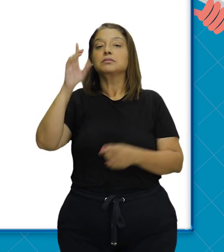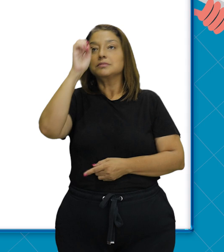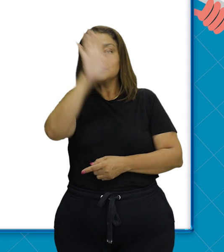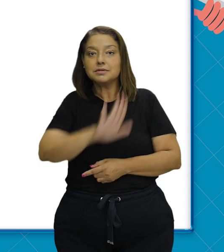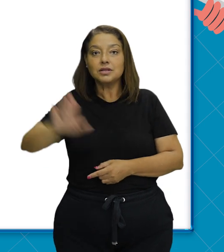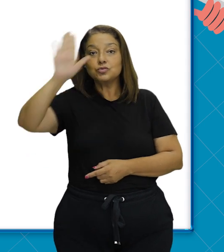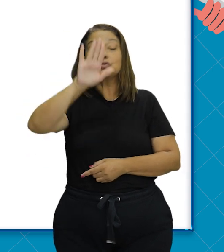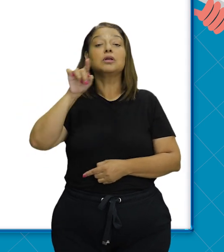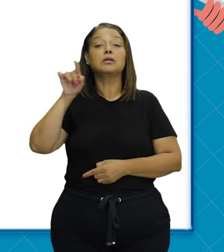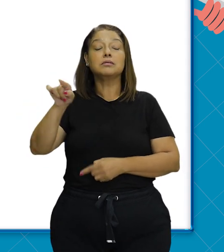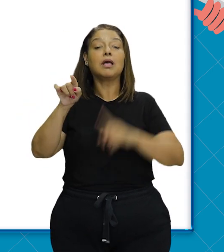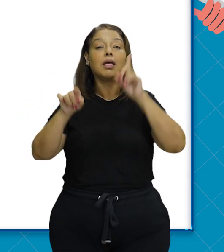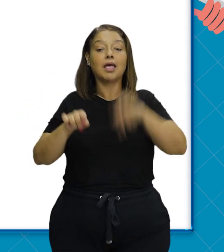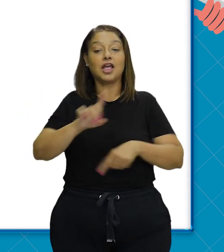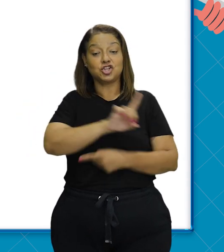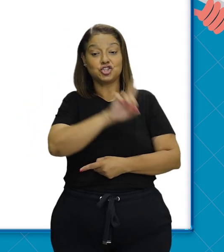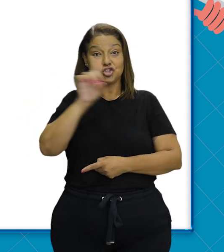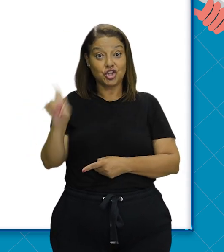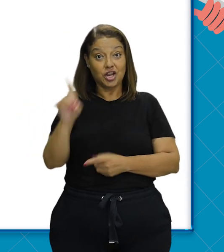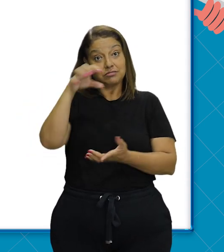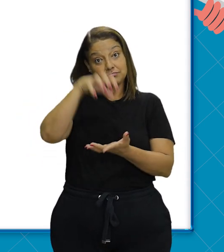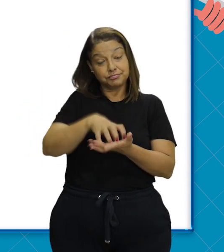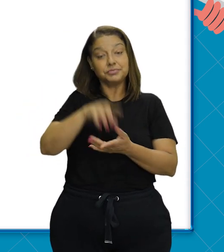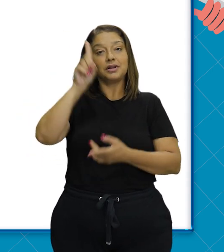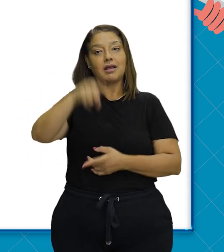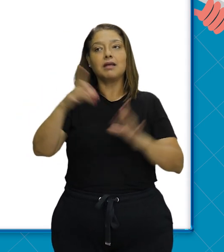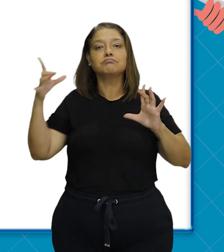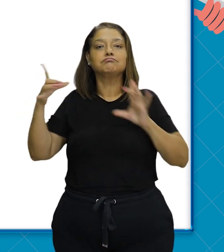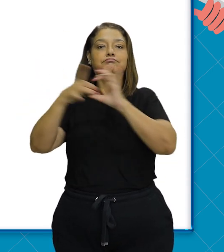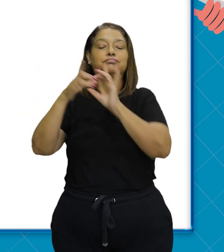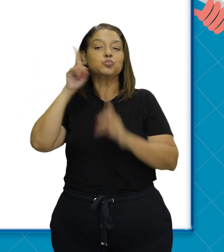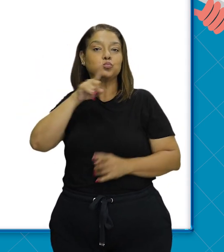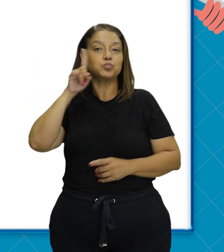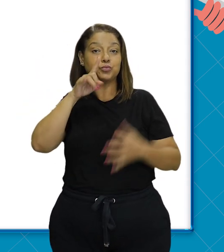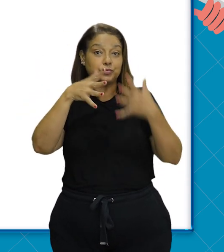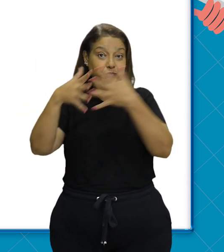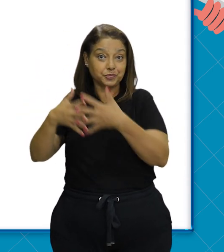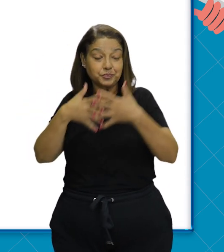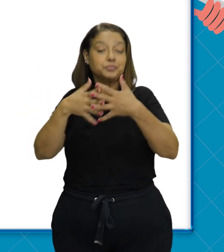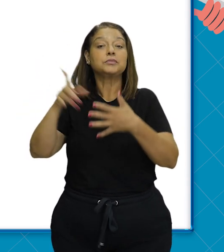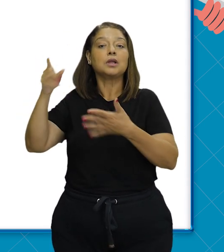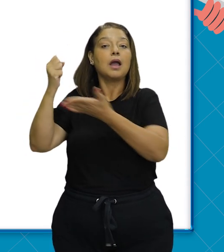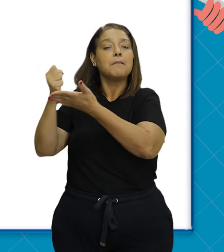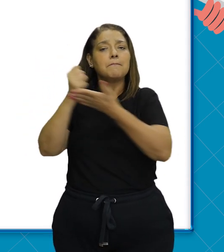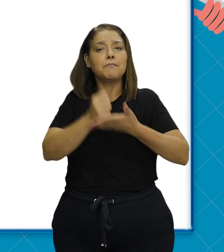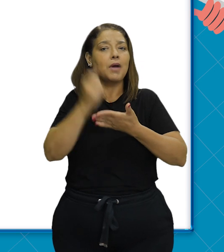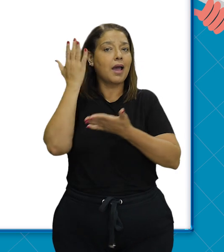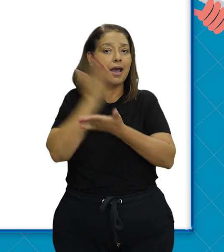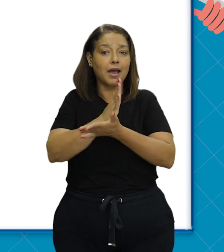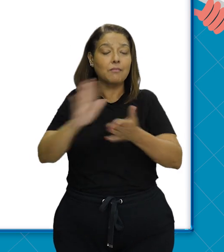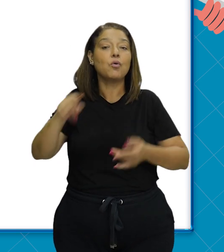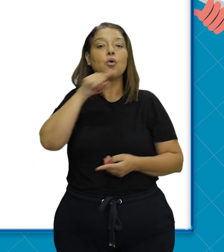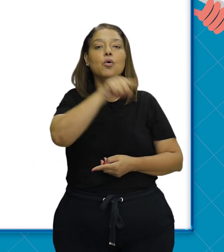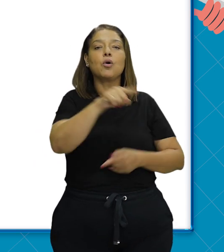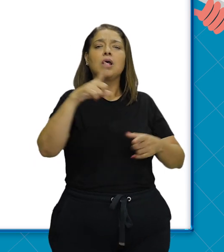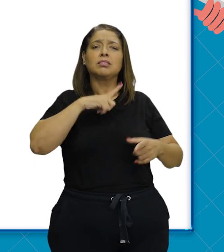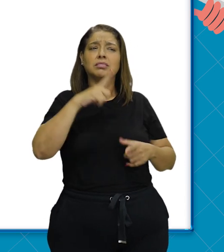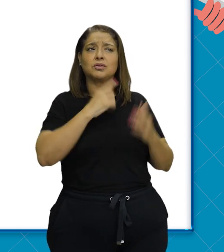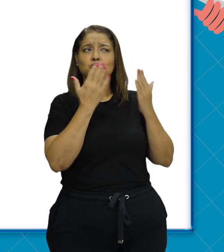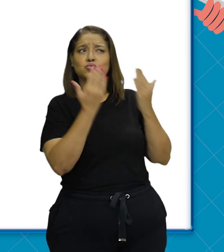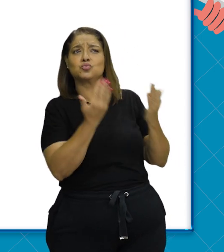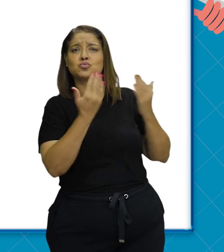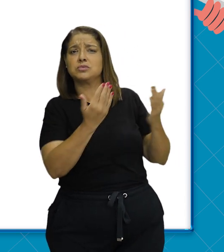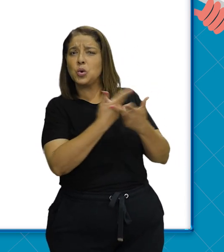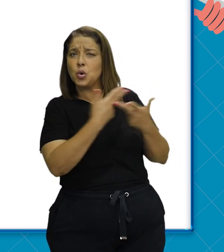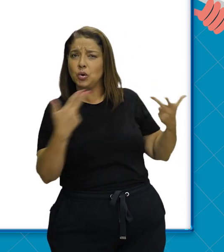UDN, partido centro-direita aliado a políticas dos Estados Unidos. Mas todo esse apoio acabou quando ele começou a tomar umas medidas meio